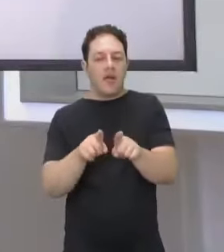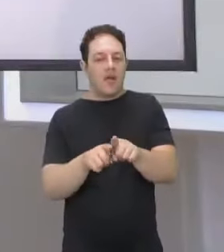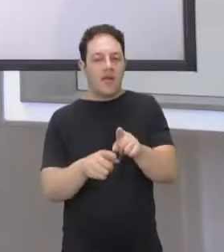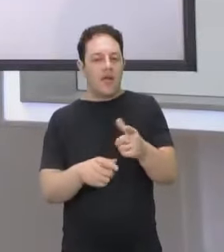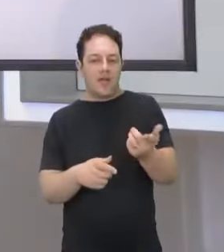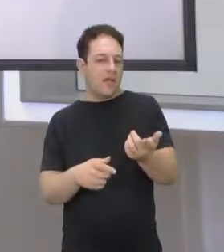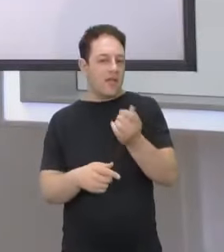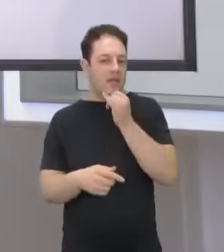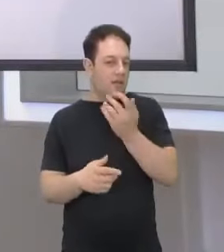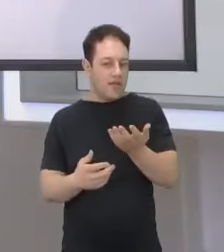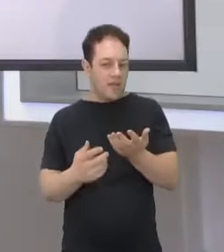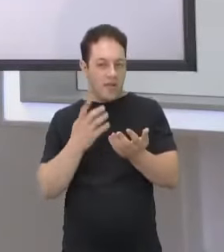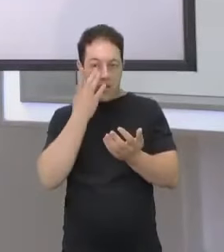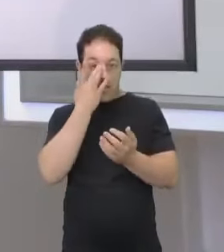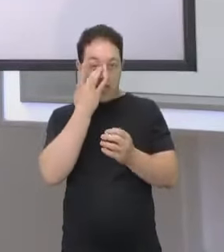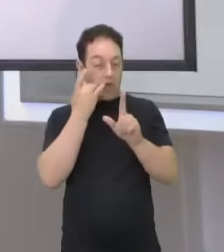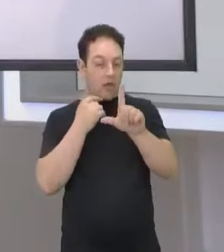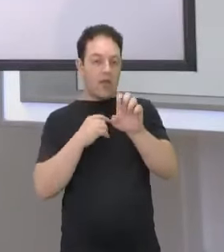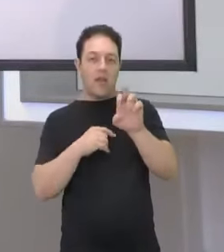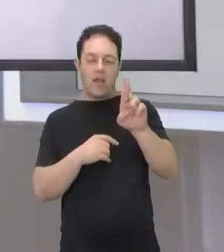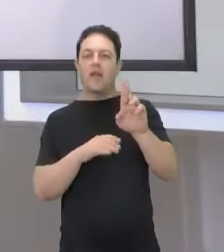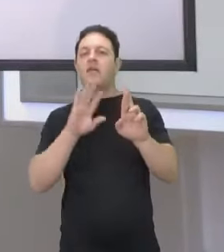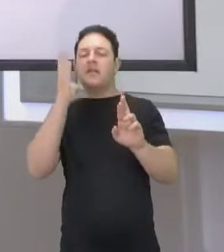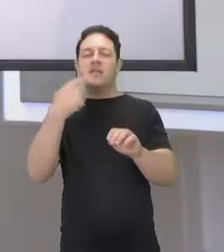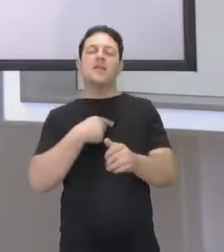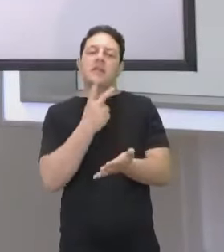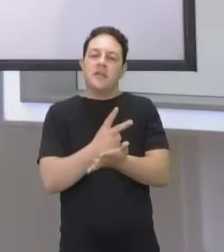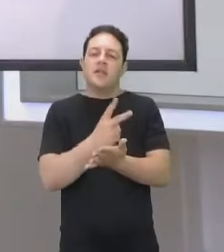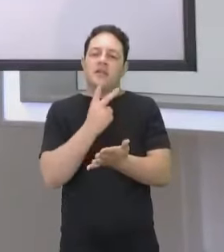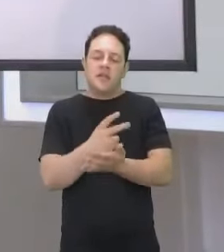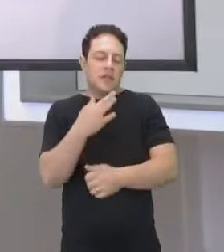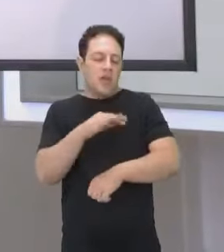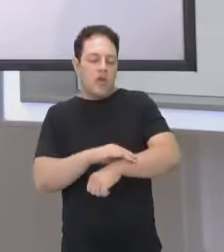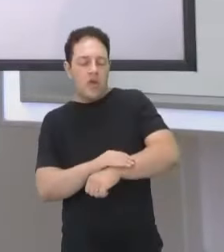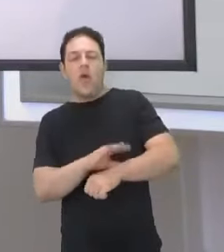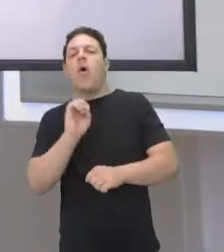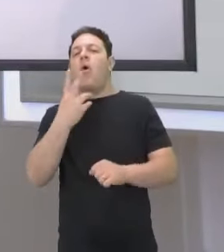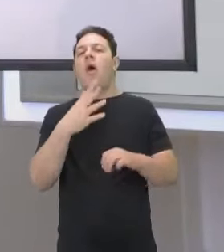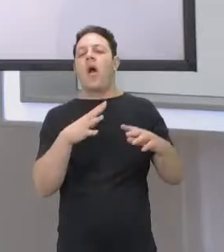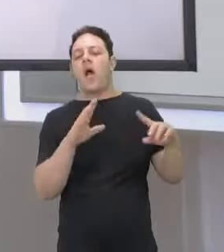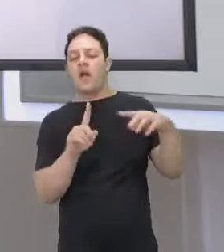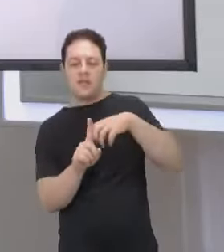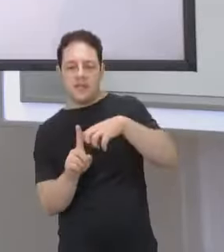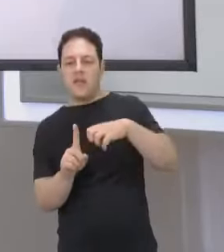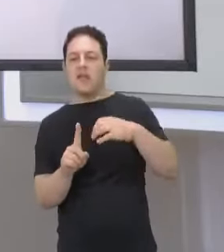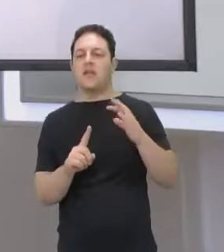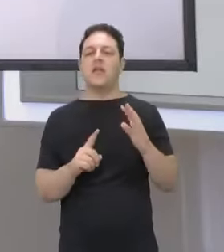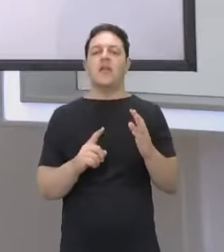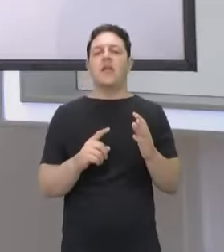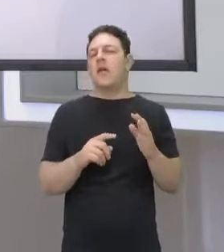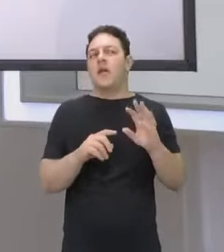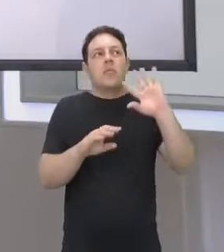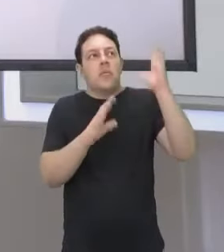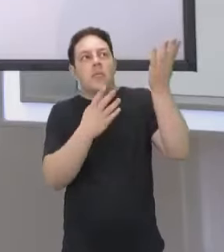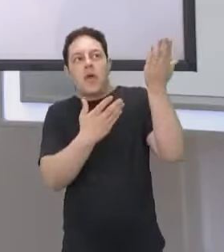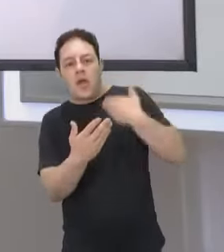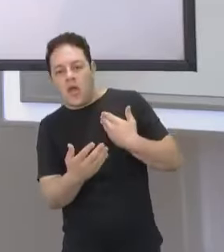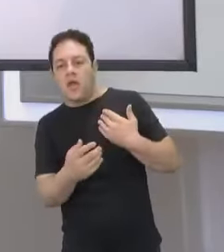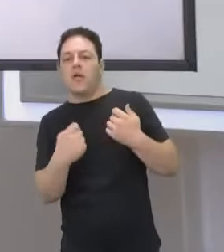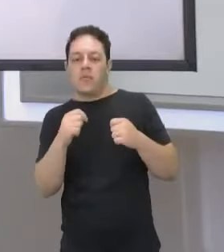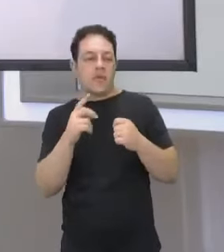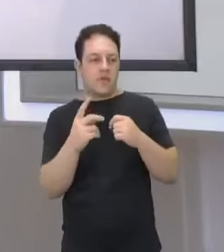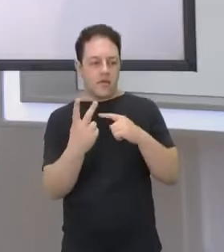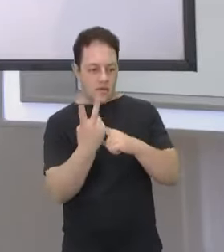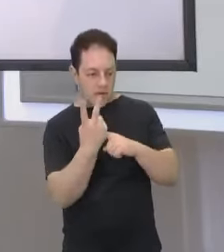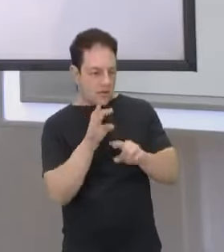LER, lesão repetitiva, né? Ou um acidente, eu tenho um lugar que a pessoa pode cair, qualquer ameaça. Você consegue